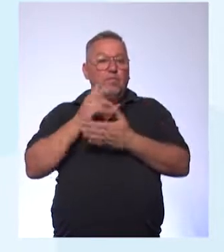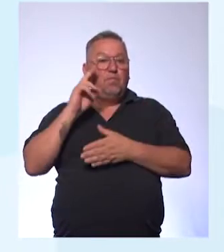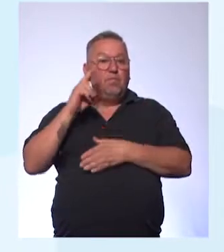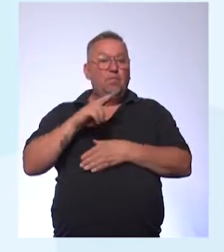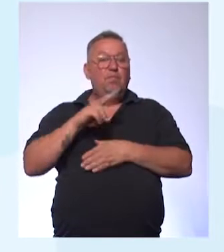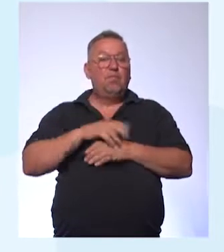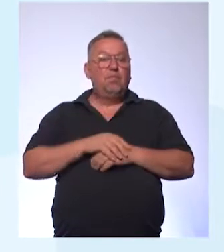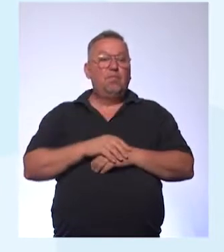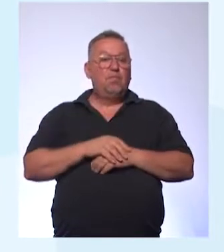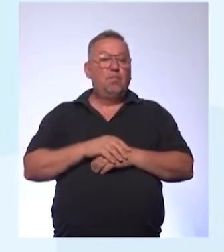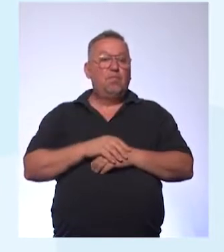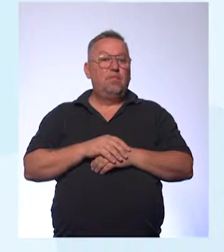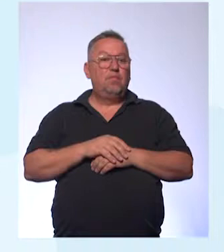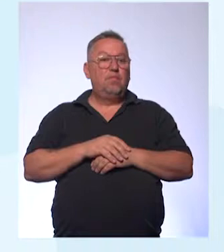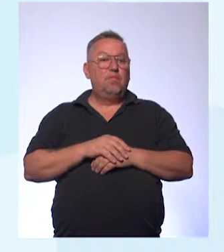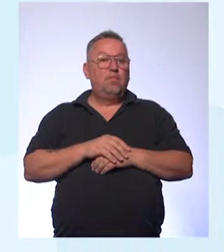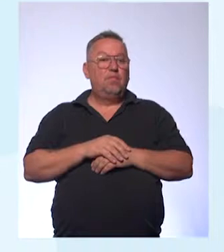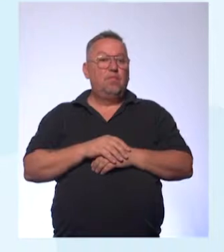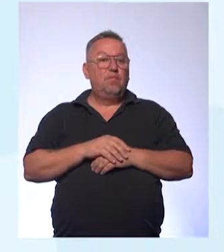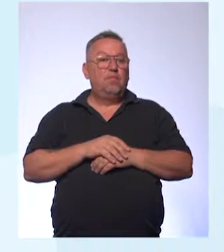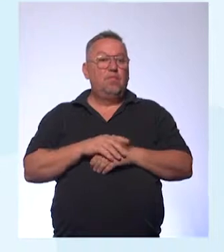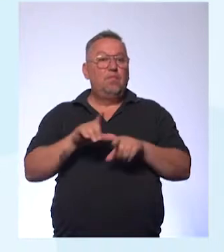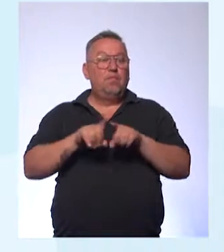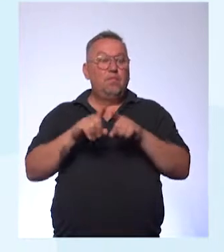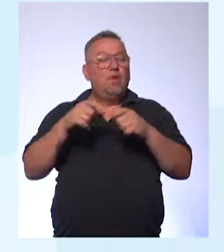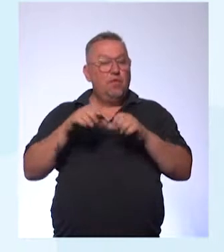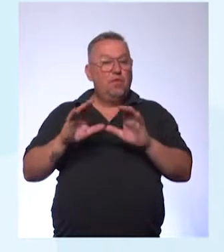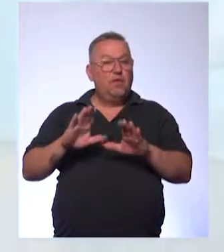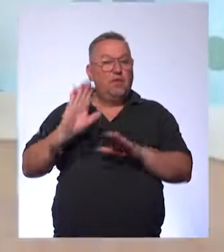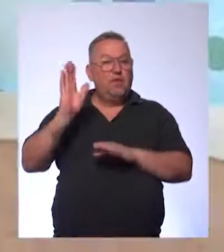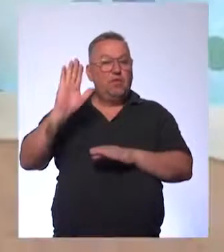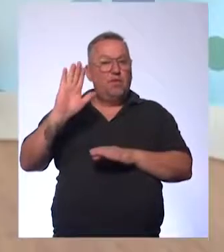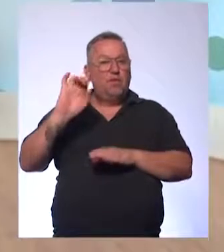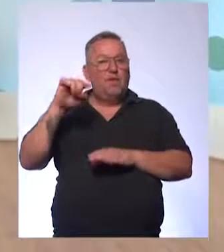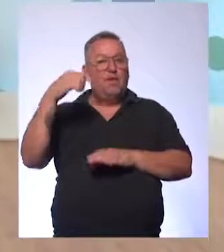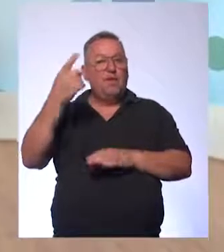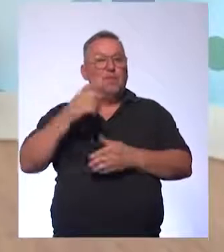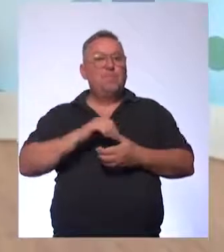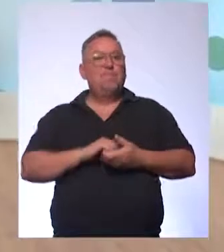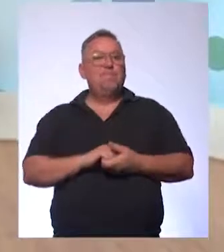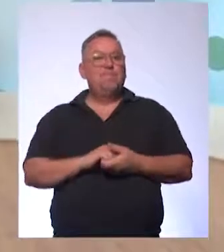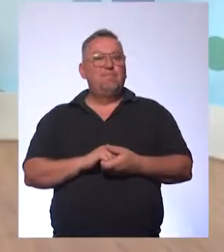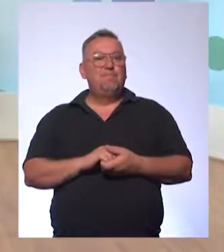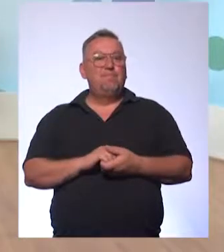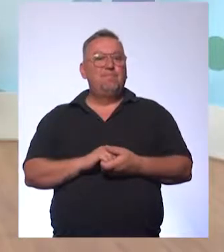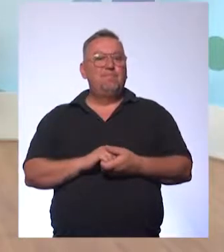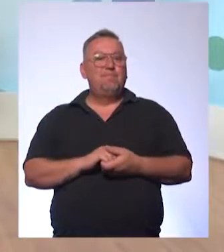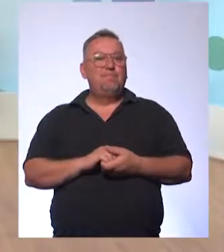link ou no QR Code, e a gente fica por aqui. Até a próxima, galera do 8º ano.